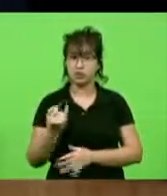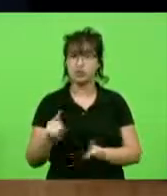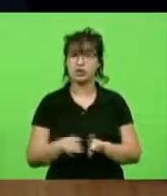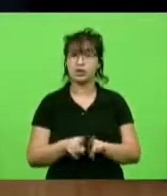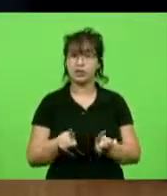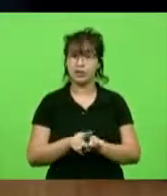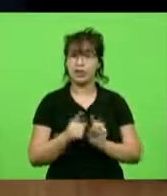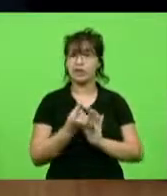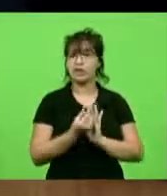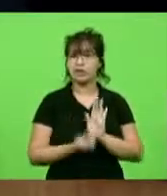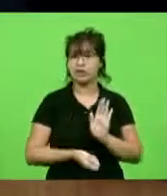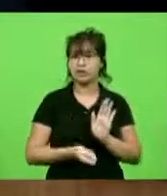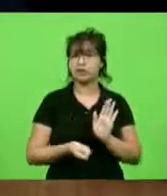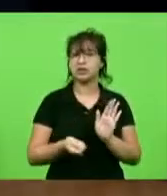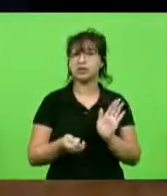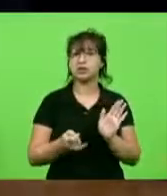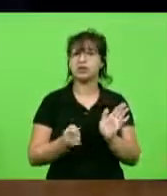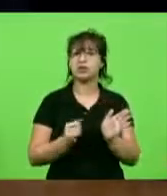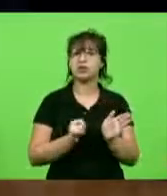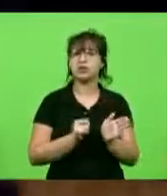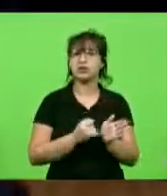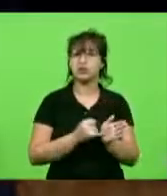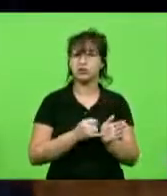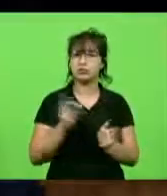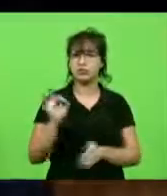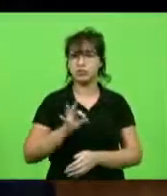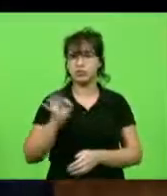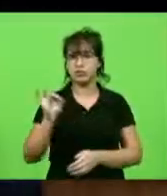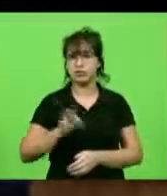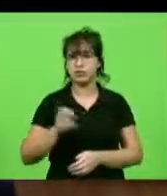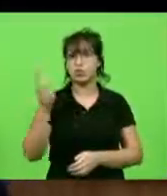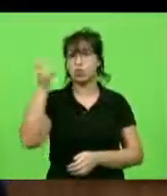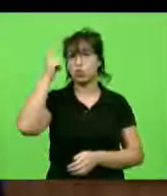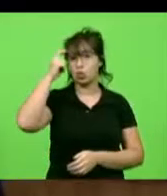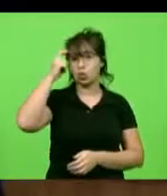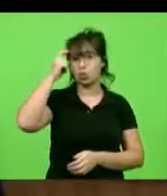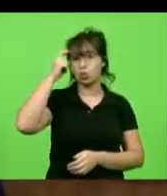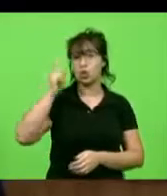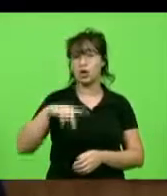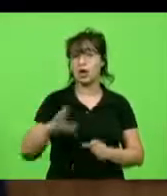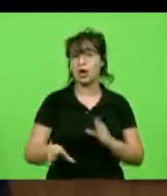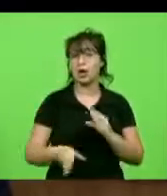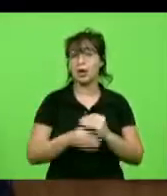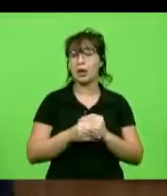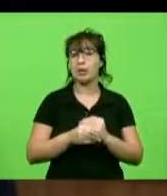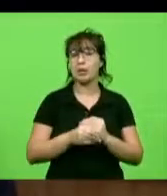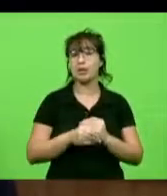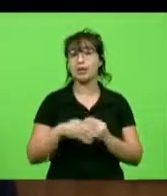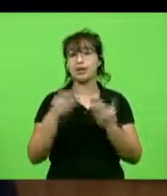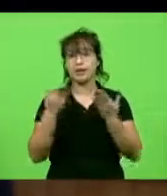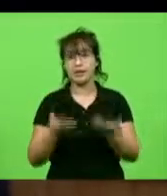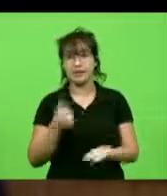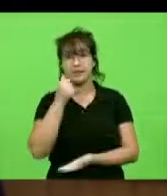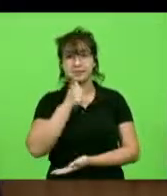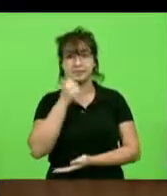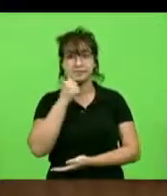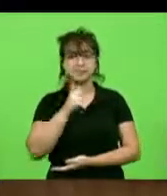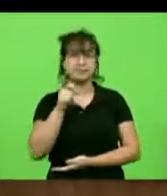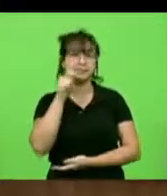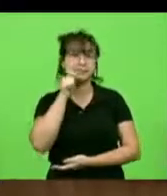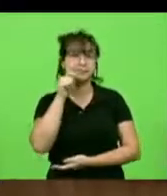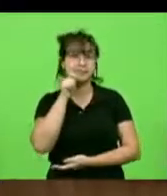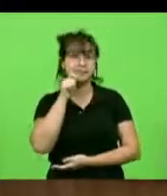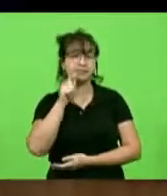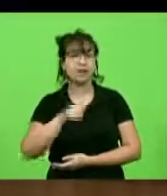Finanças e Tributação, na Educação, Cultura e Desporto, com uma emenda da deputada Ana Campagnolo. Então, é um projeto